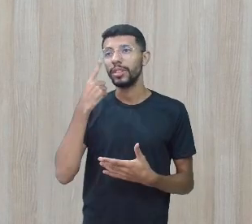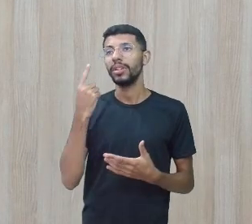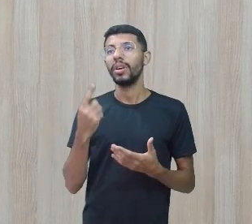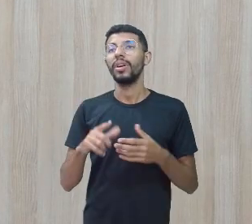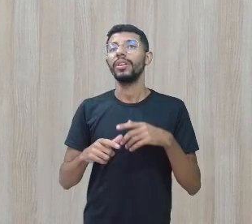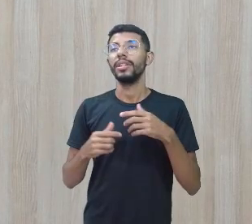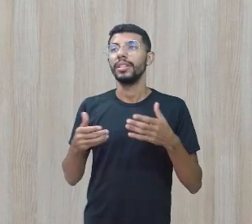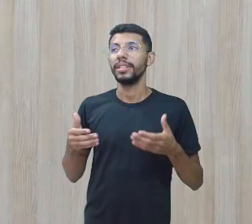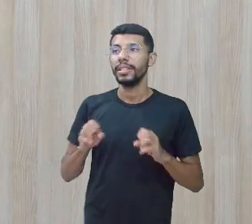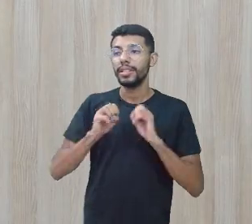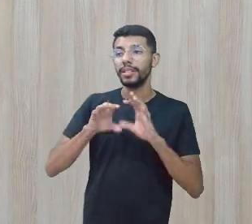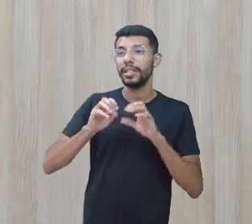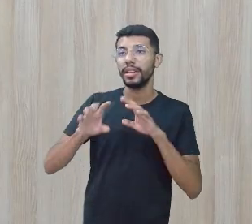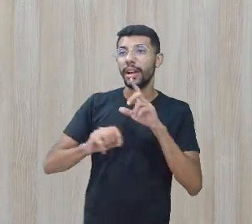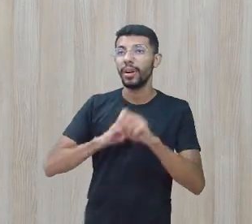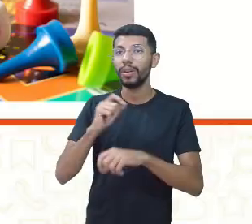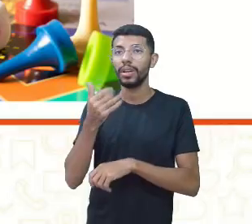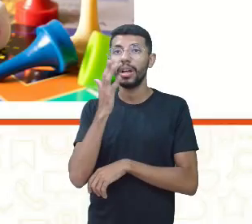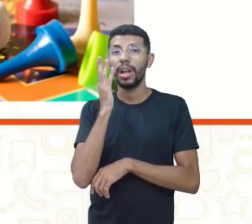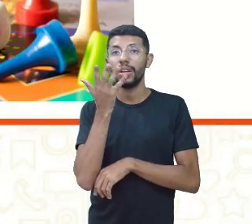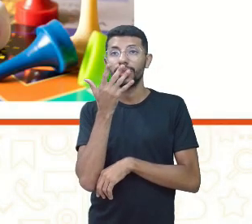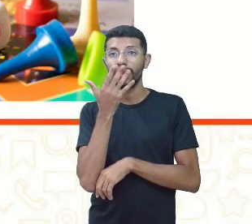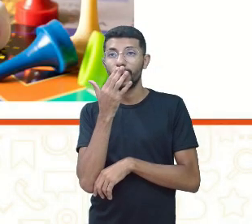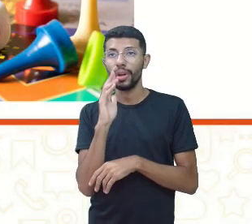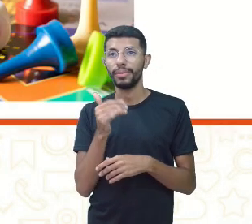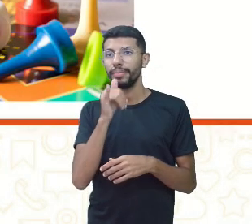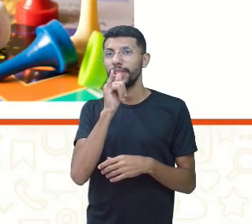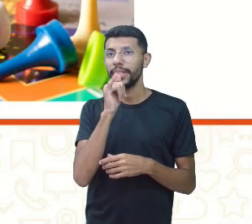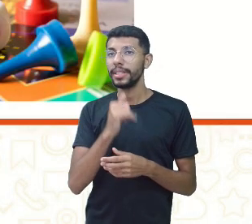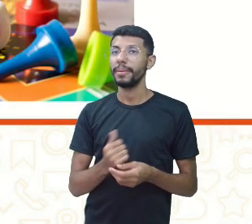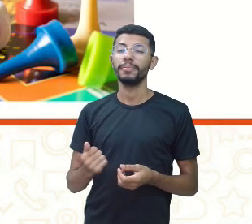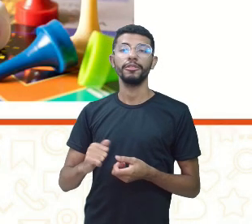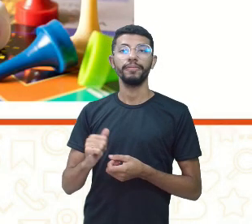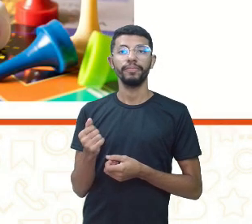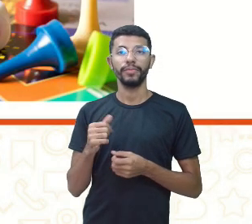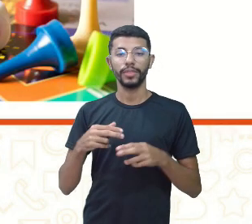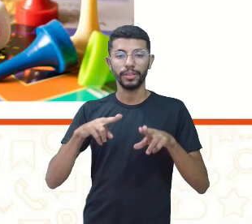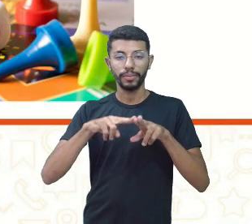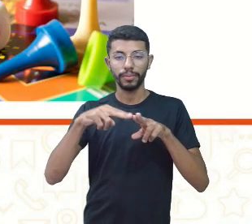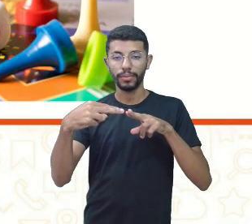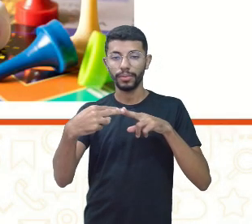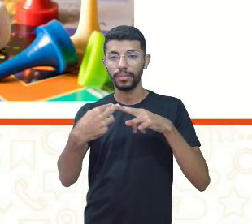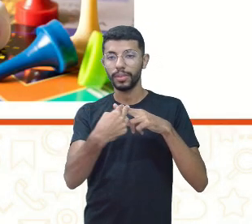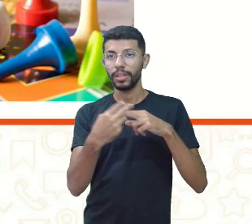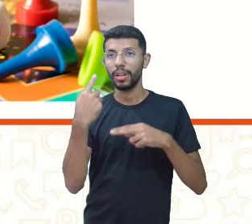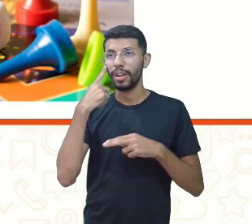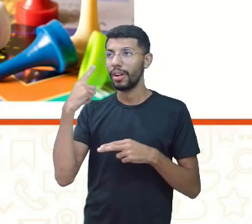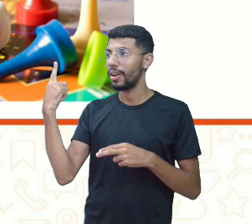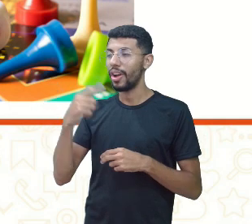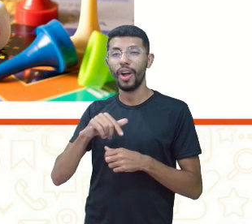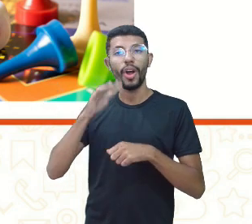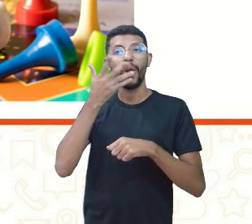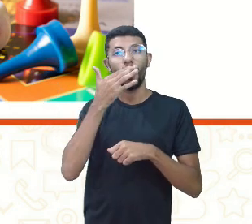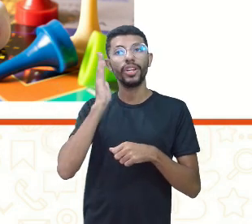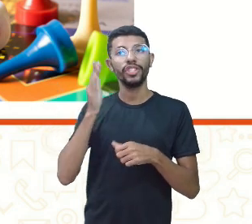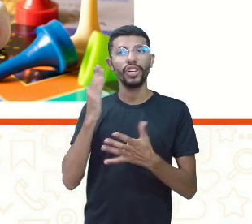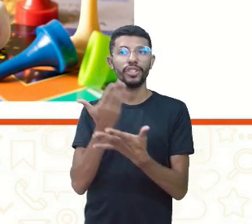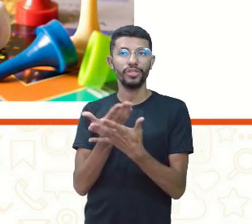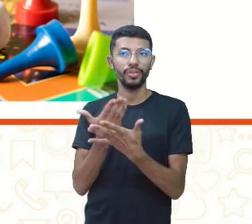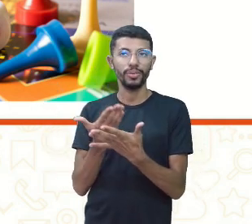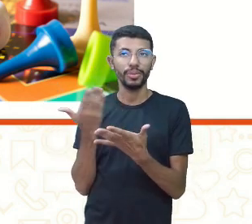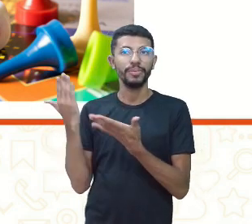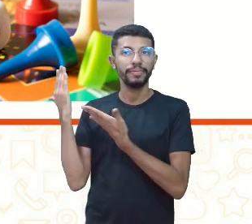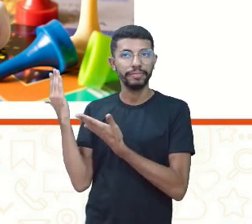trabalhar as cores, no caso do dominó, ali você trabalha já as cores, cores que eles já viram em outro momento, então